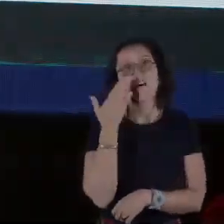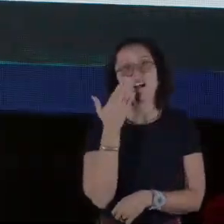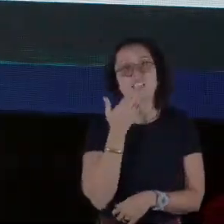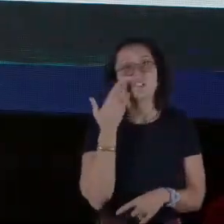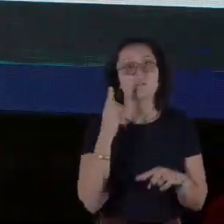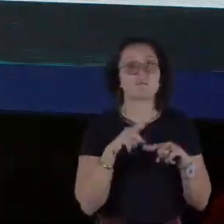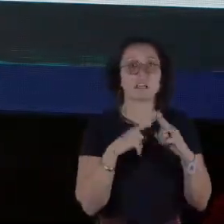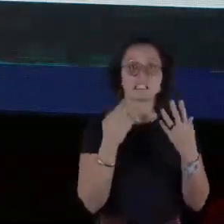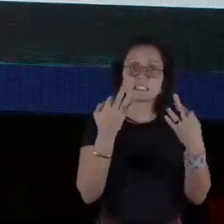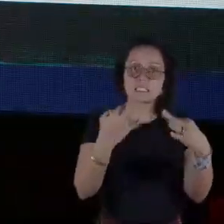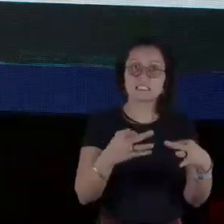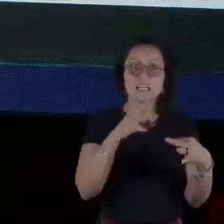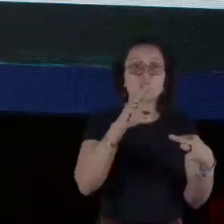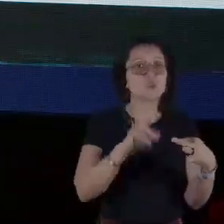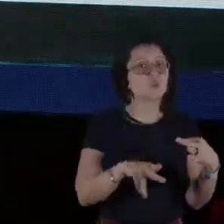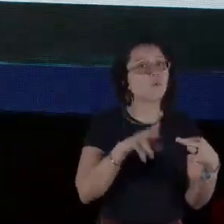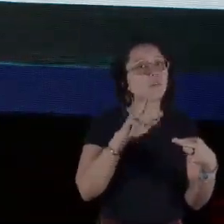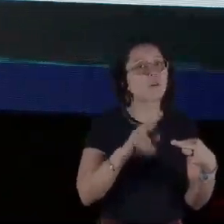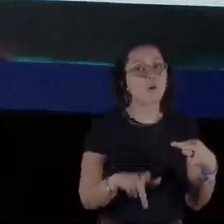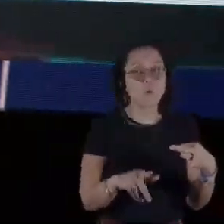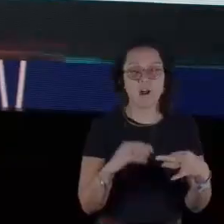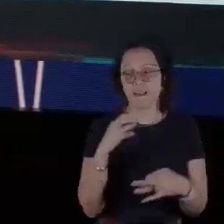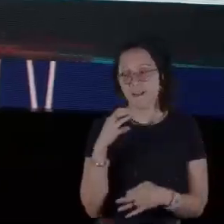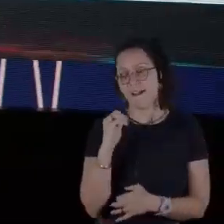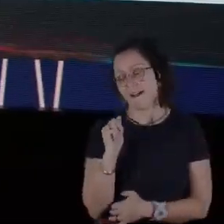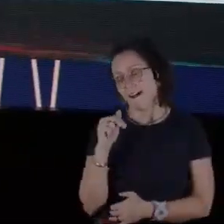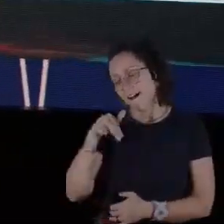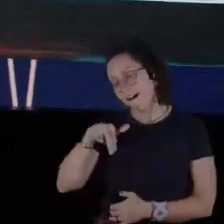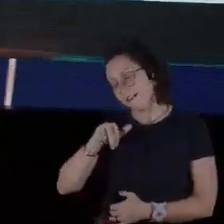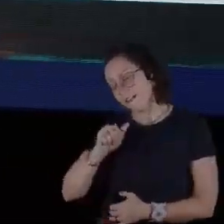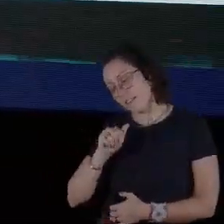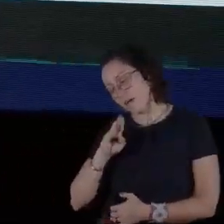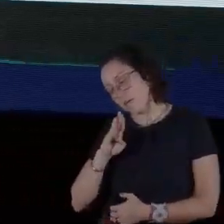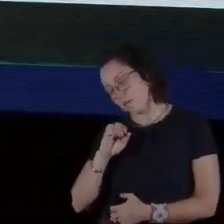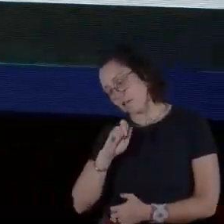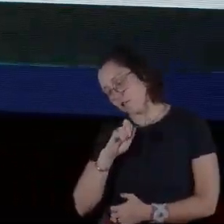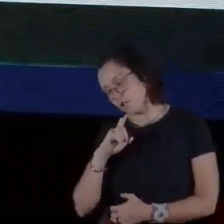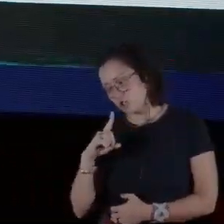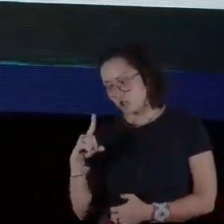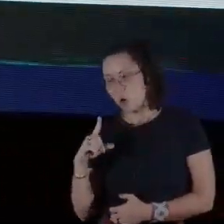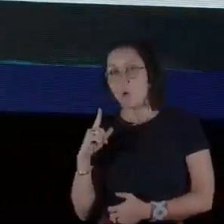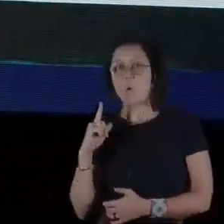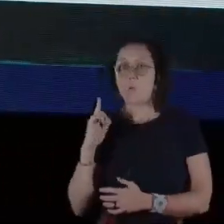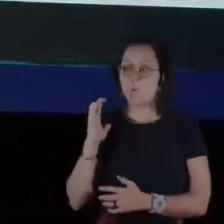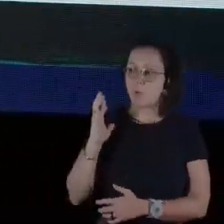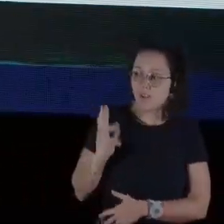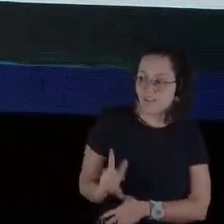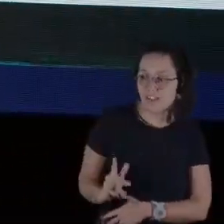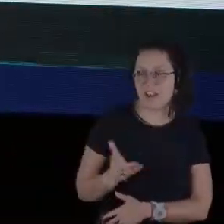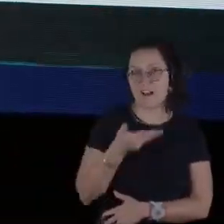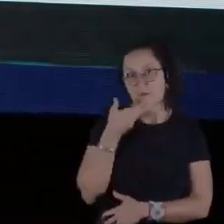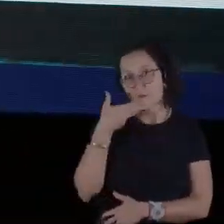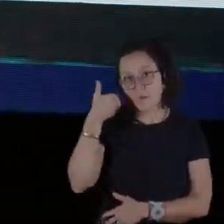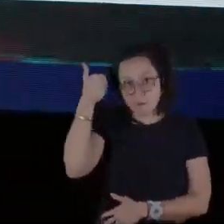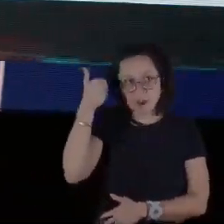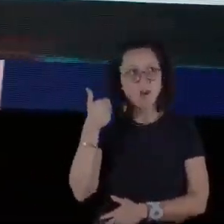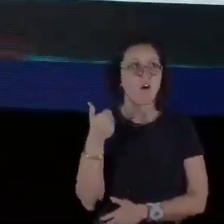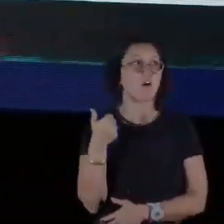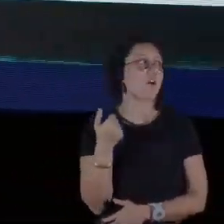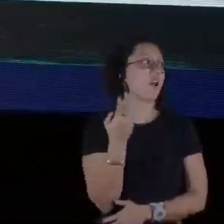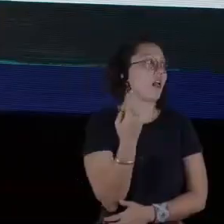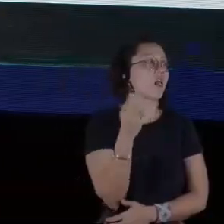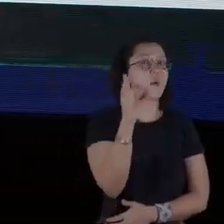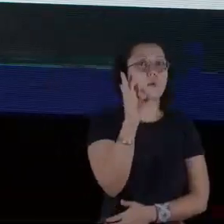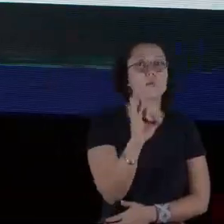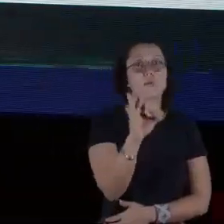certo. Purificado de canabidiol, sim caminha. Eu tenho muita experiência e sim caminha. E full spectrum, com menos de 1%,